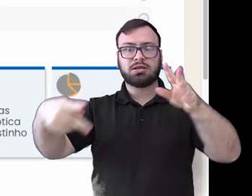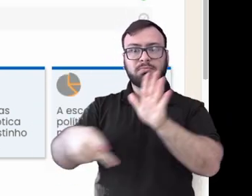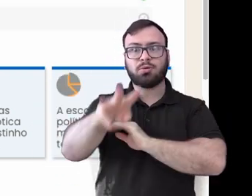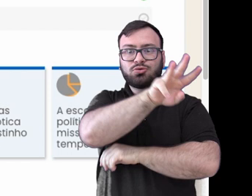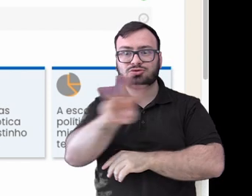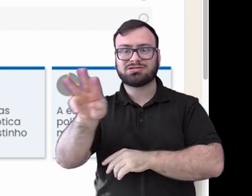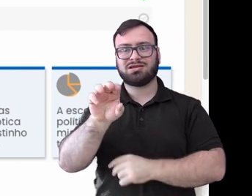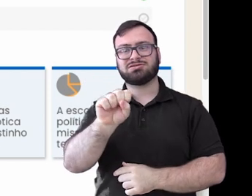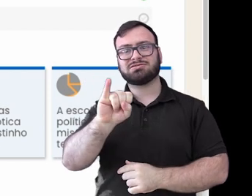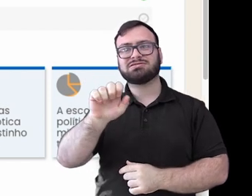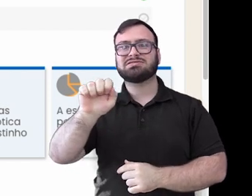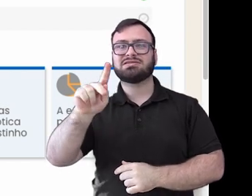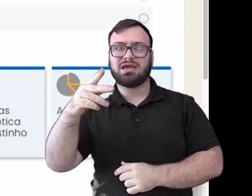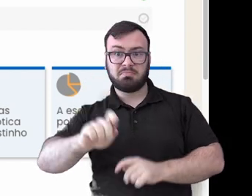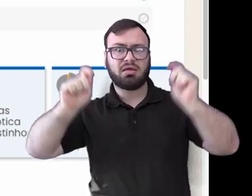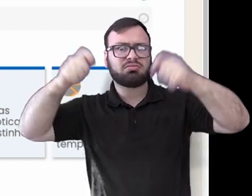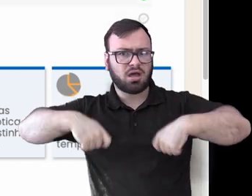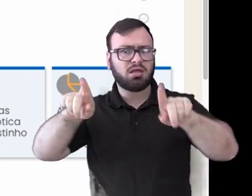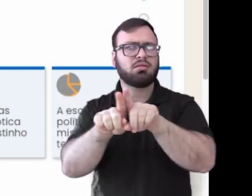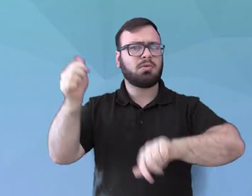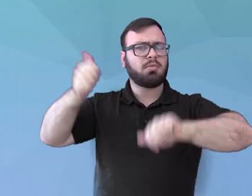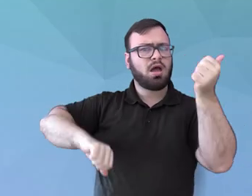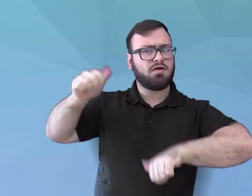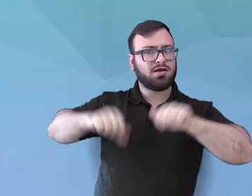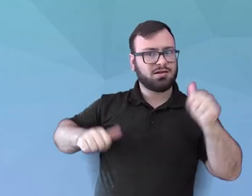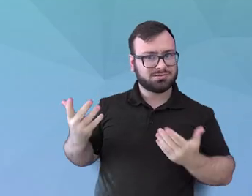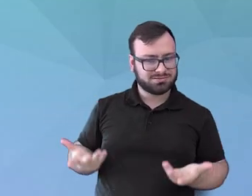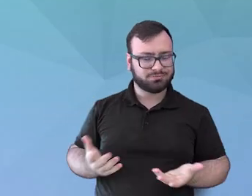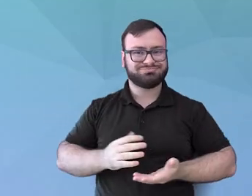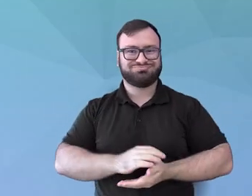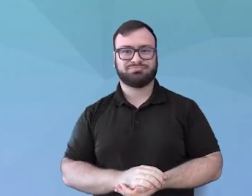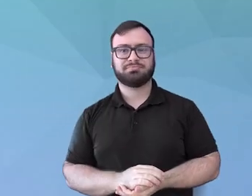CIEP você também pode fazer uma avaliação da sessão